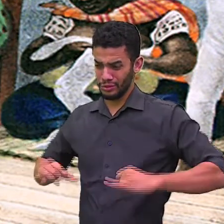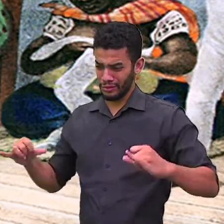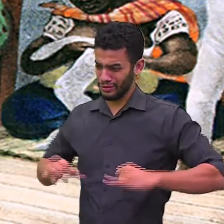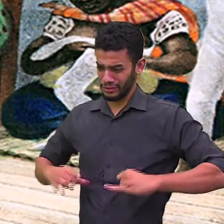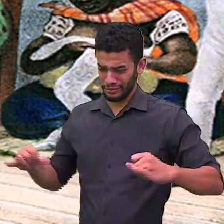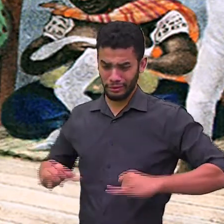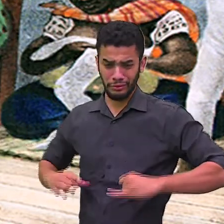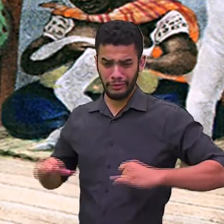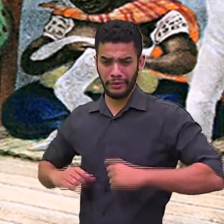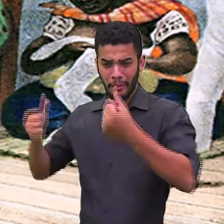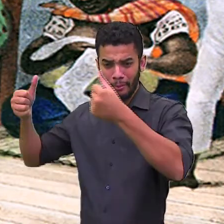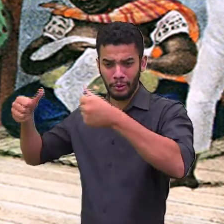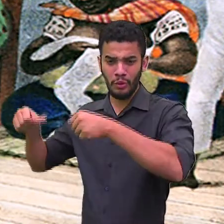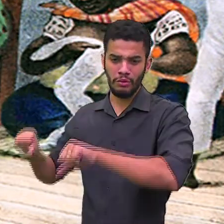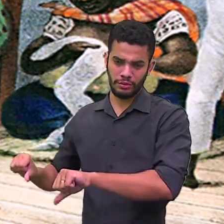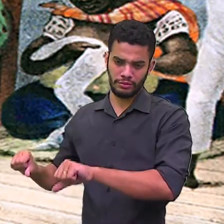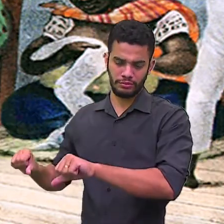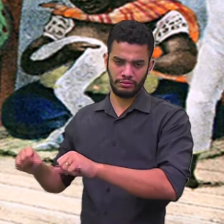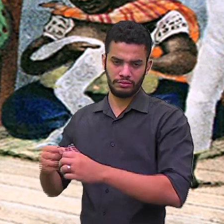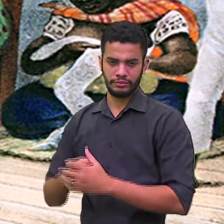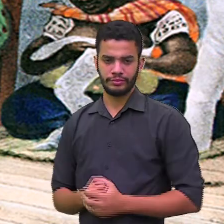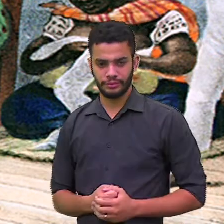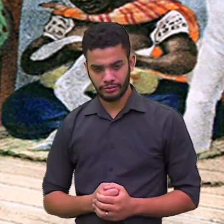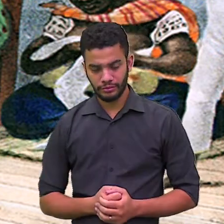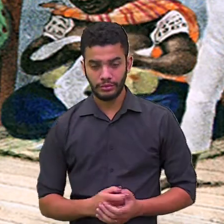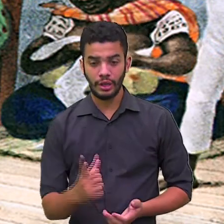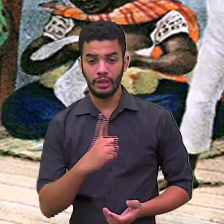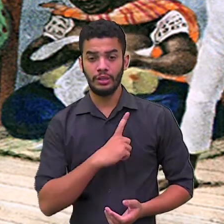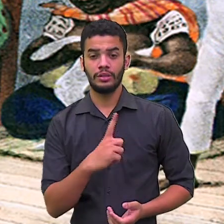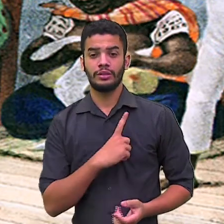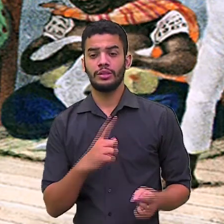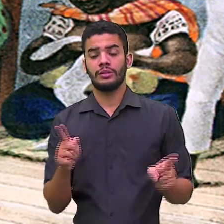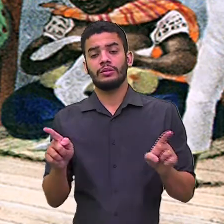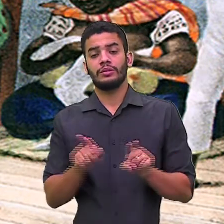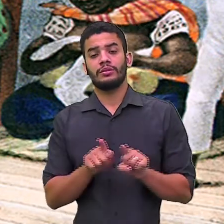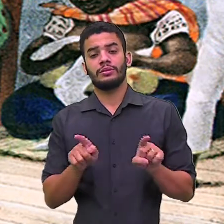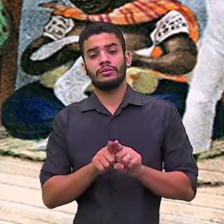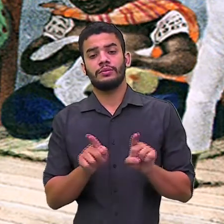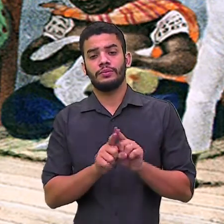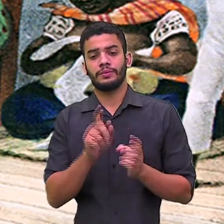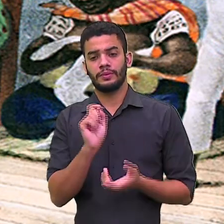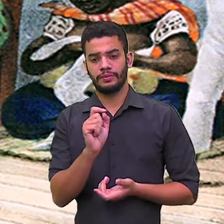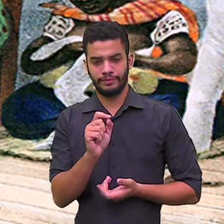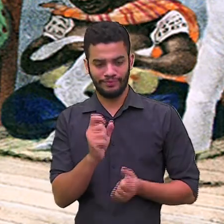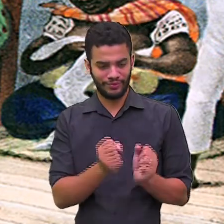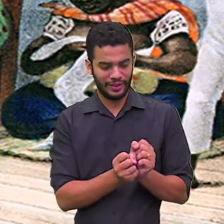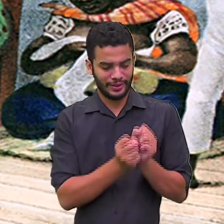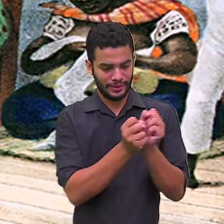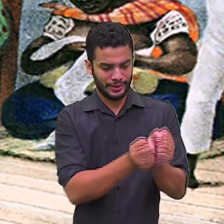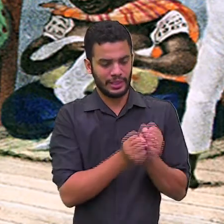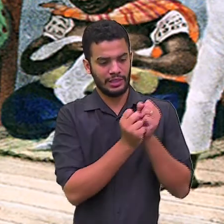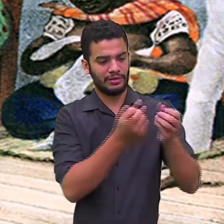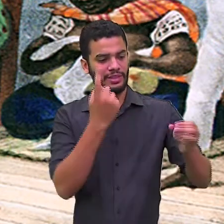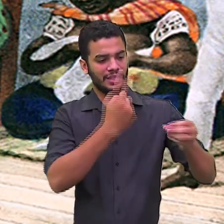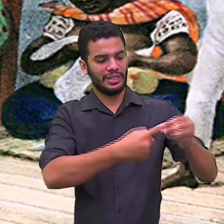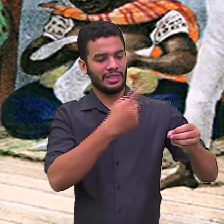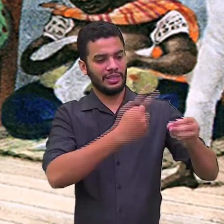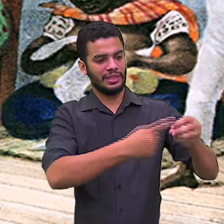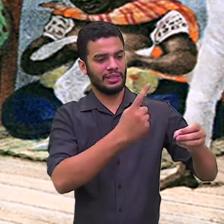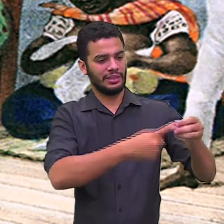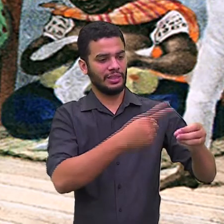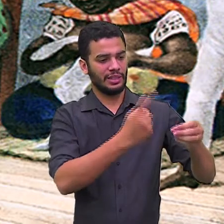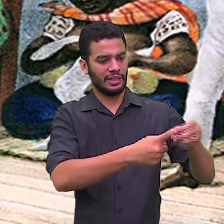nas lavouras. Existiam também escravos que trabalhavam nas cidades, em ofícios